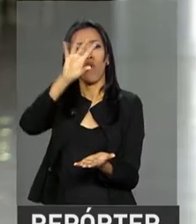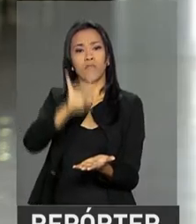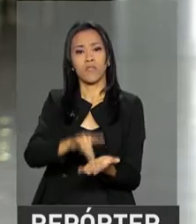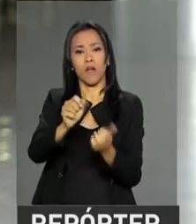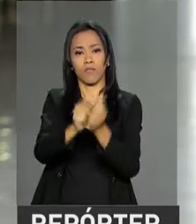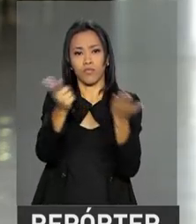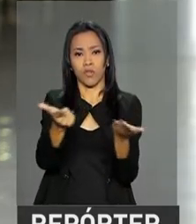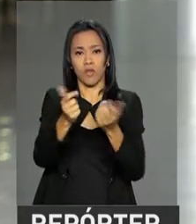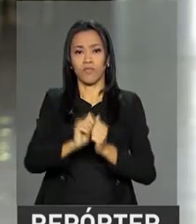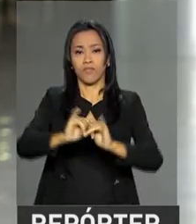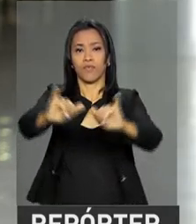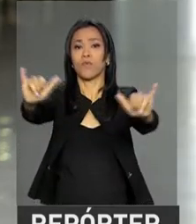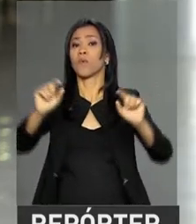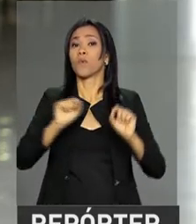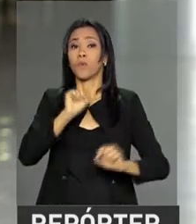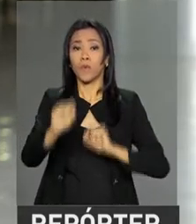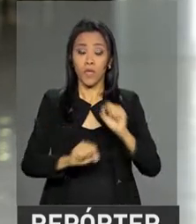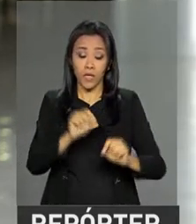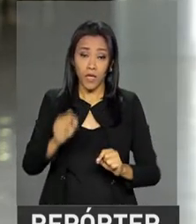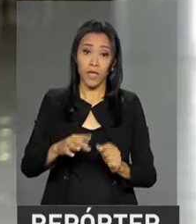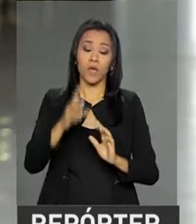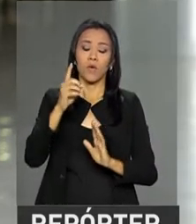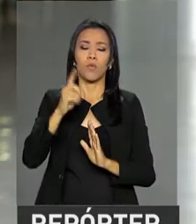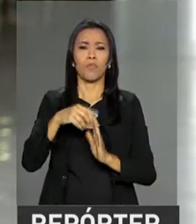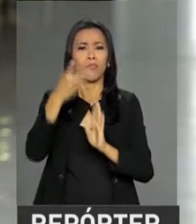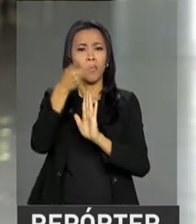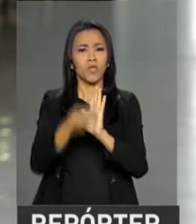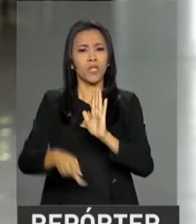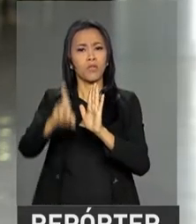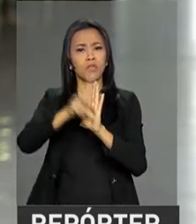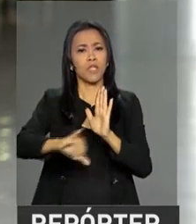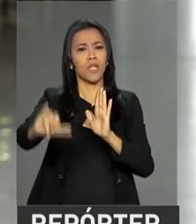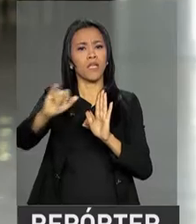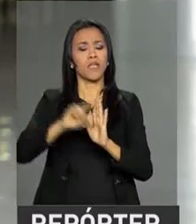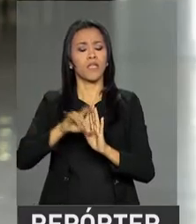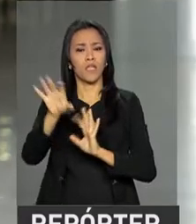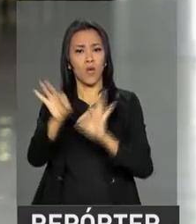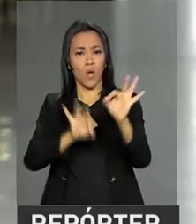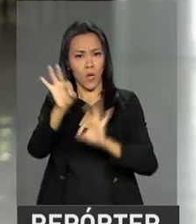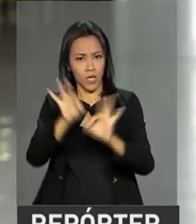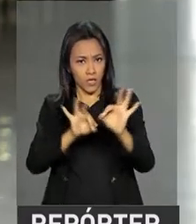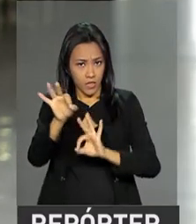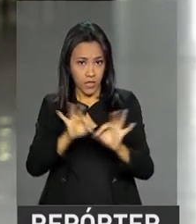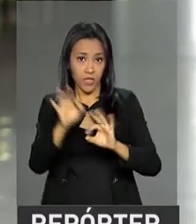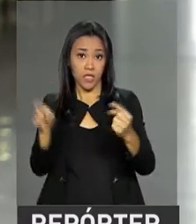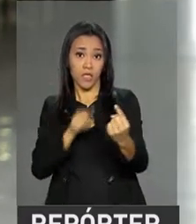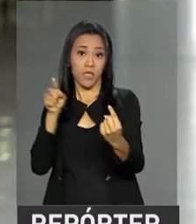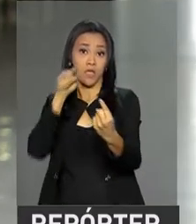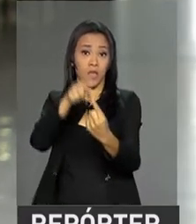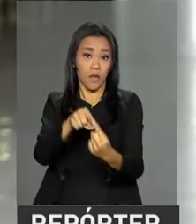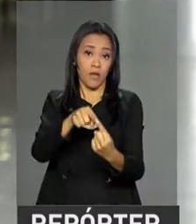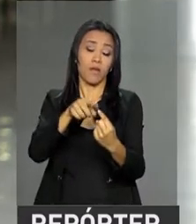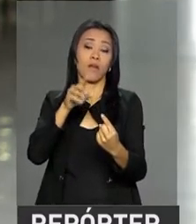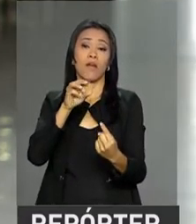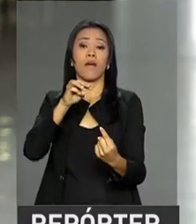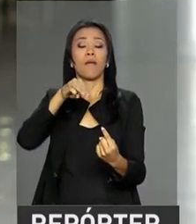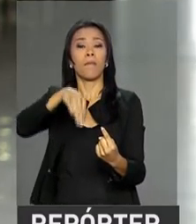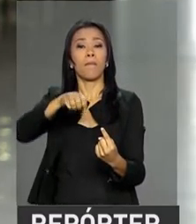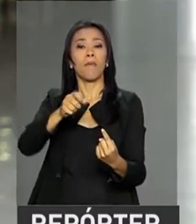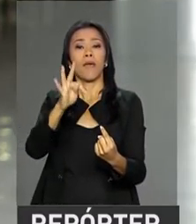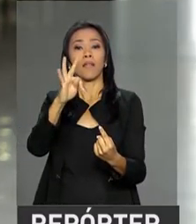do projeto de lei que redefine as metas fiscais do país para este ano e para o ano que vem para o ano de